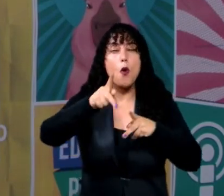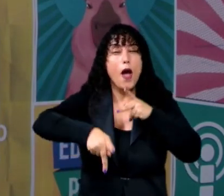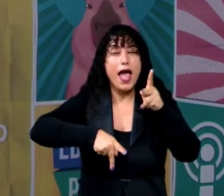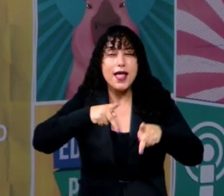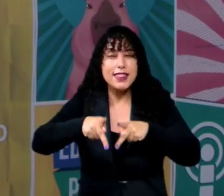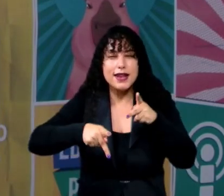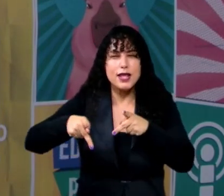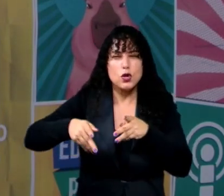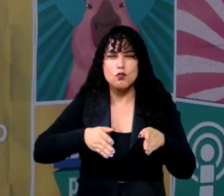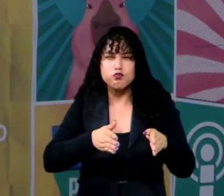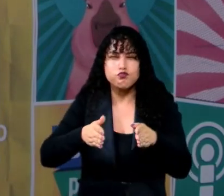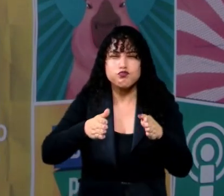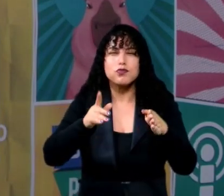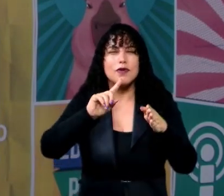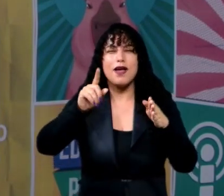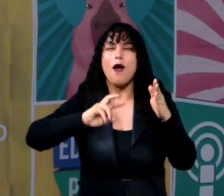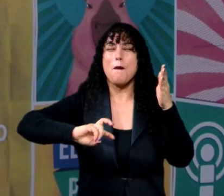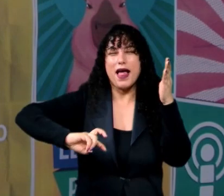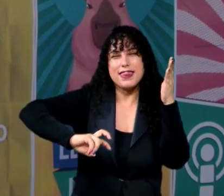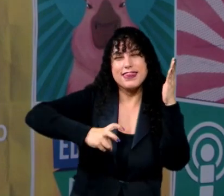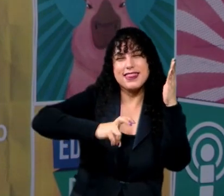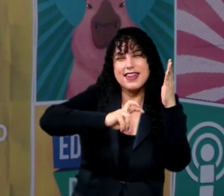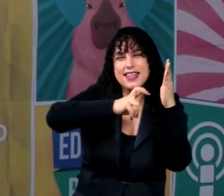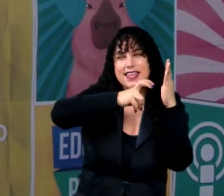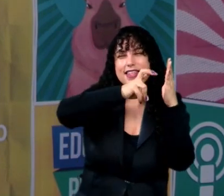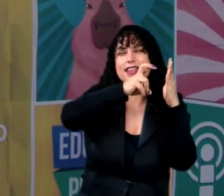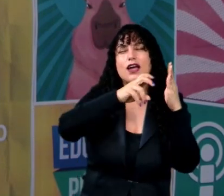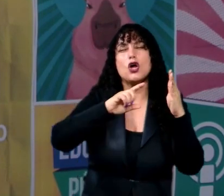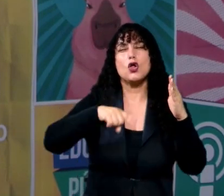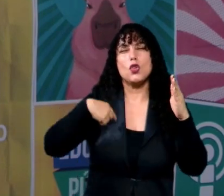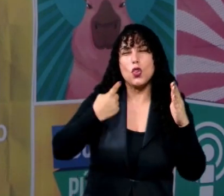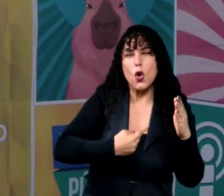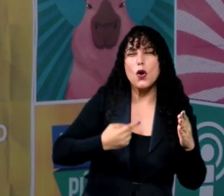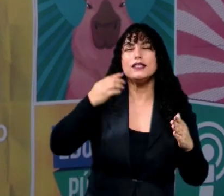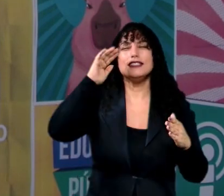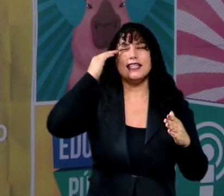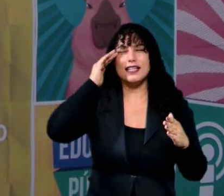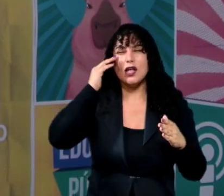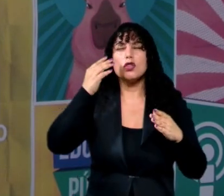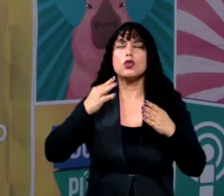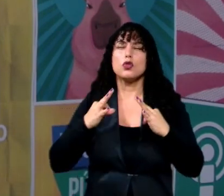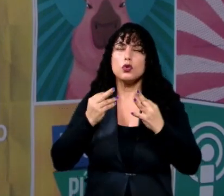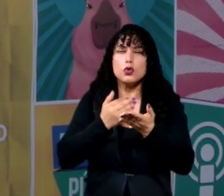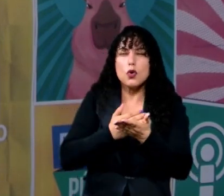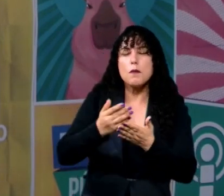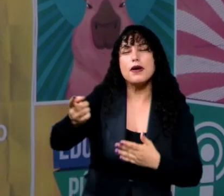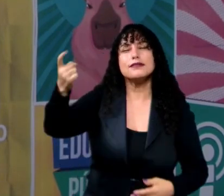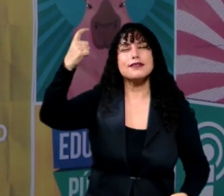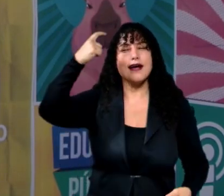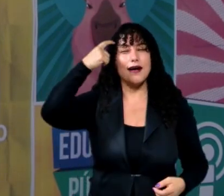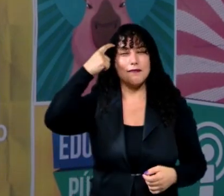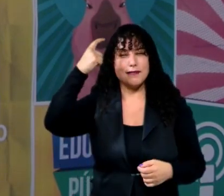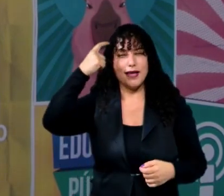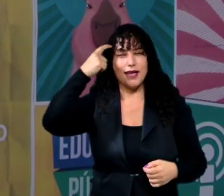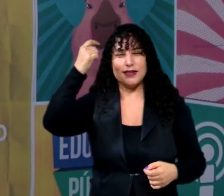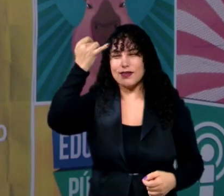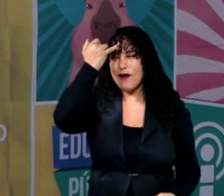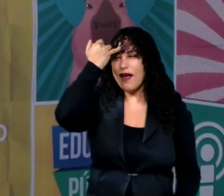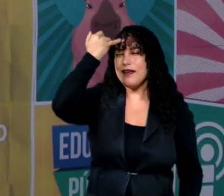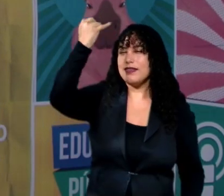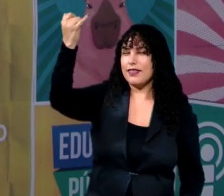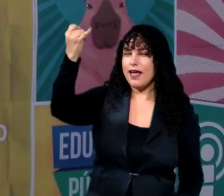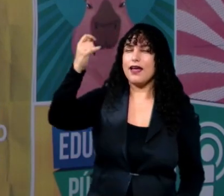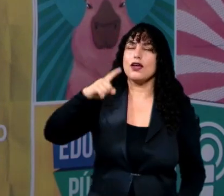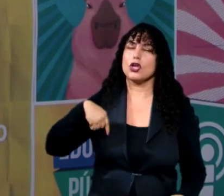uma trilha, né? Nessa trilha nós entendemos que tudo começa na mente, com a ideia de que nós